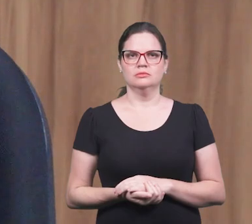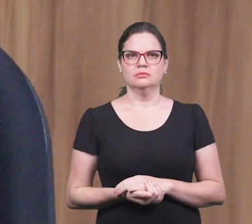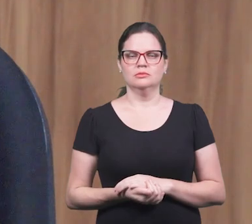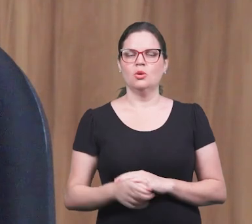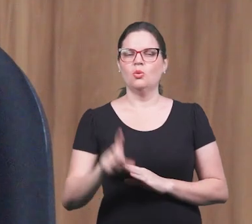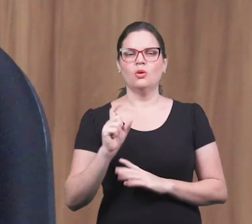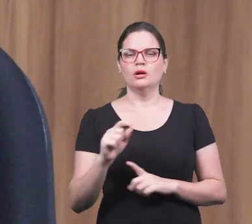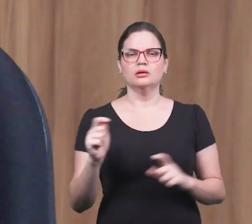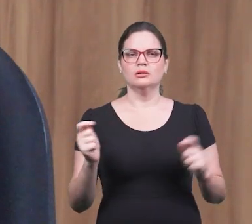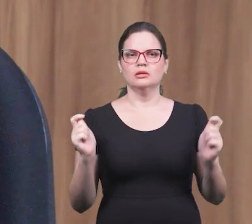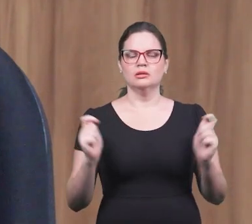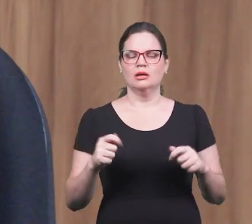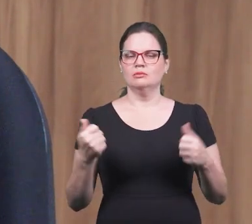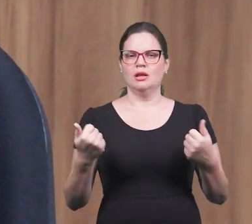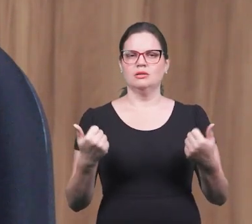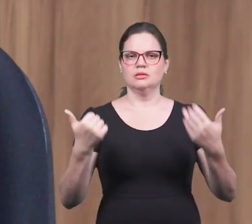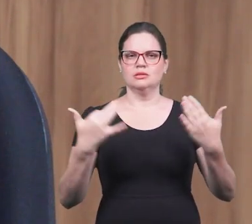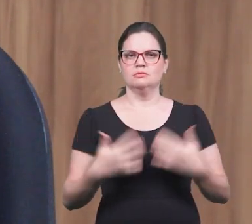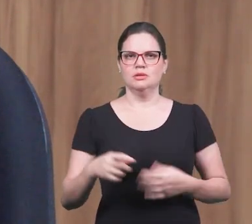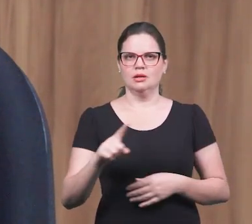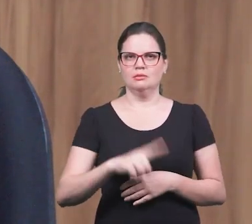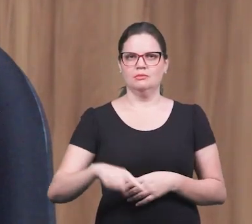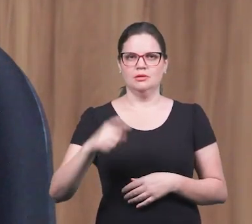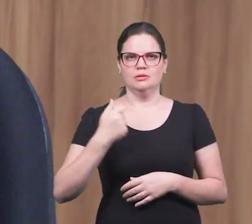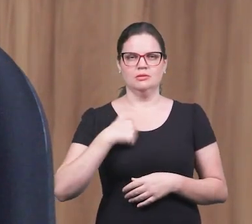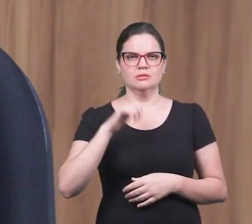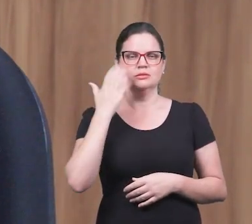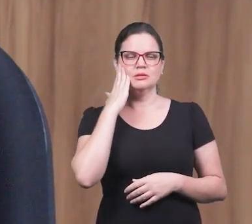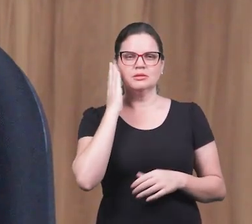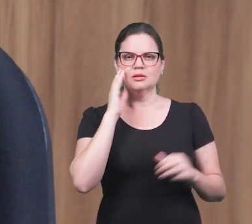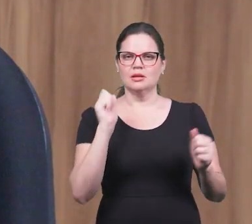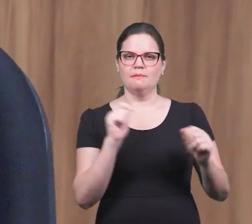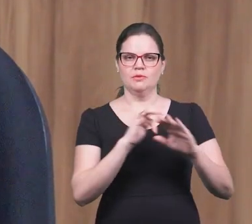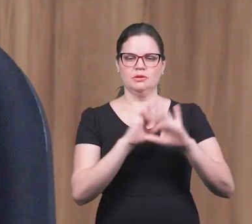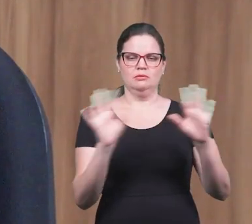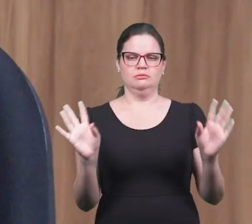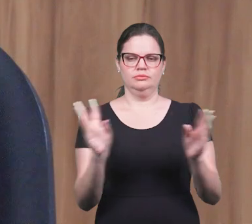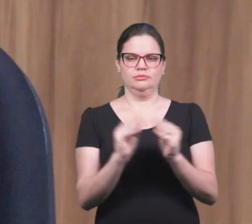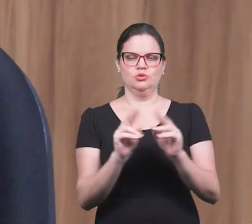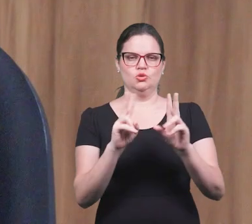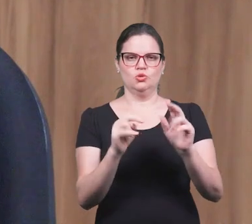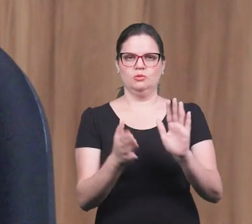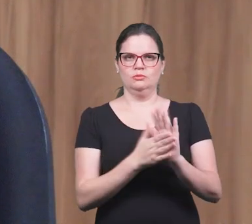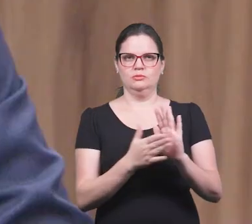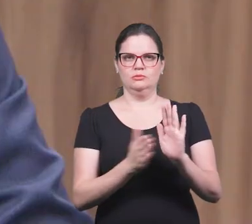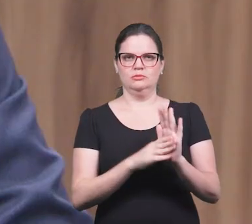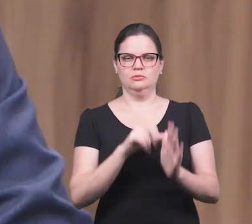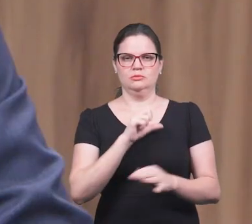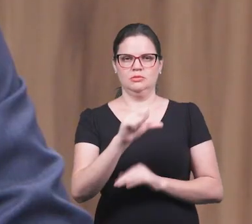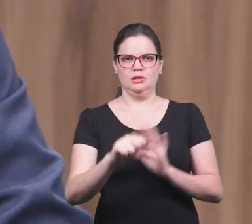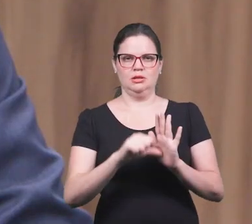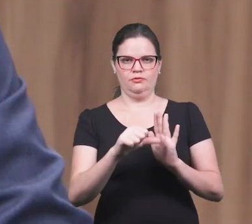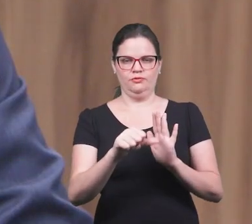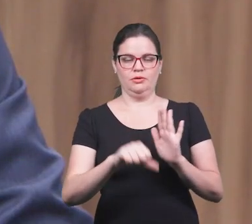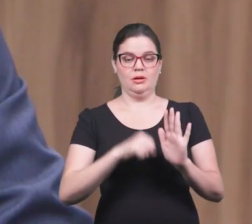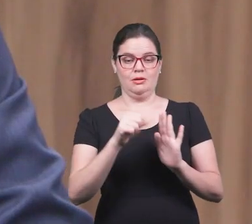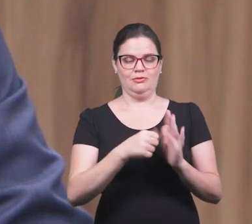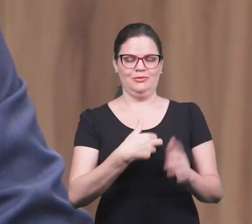para nós de maneira, forma clara e objetiva da reforma? O